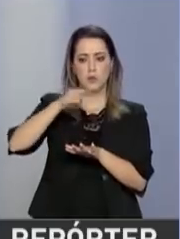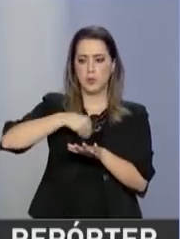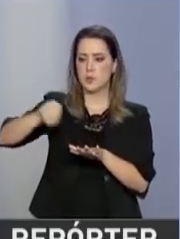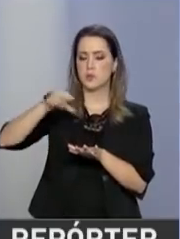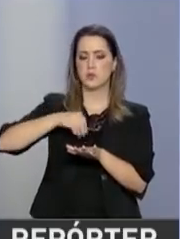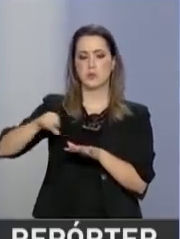ilícitos